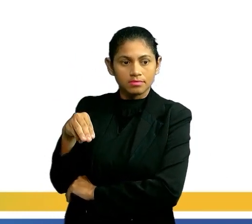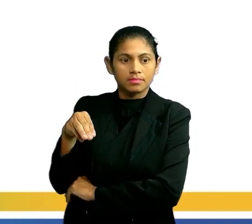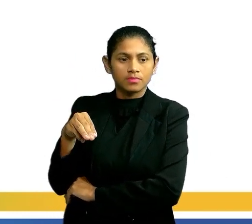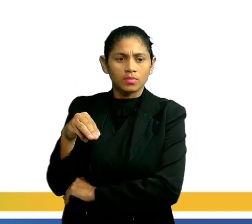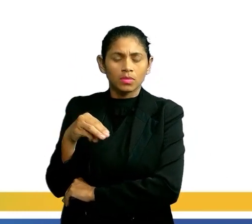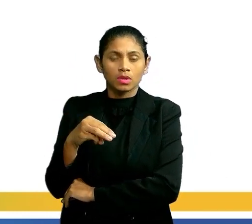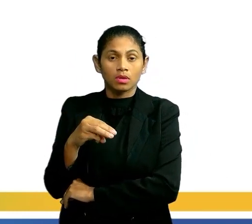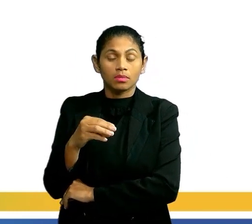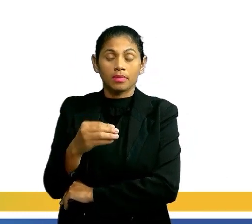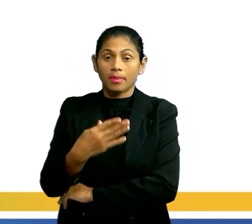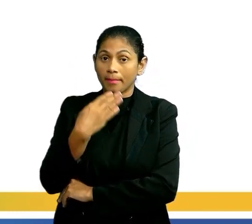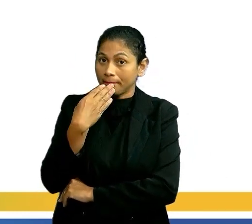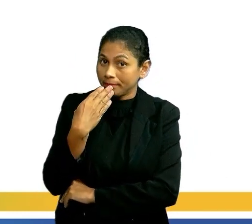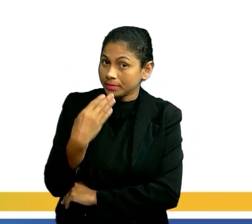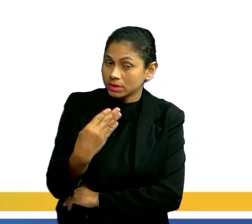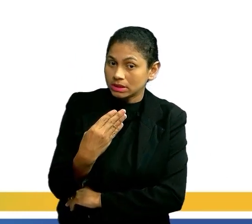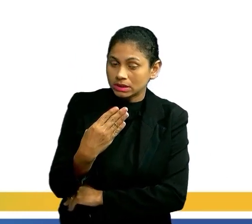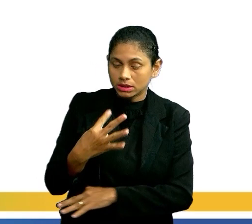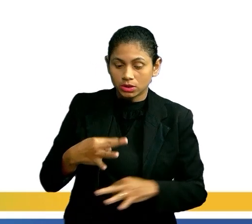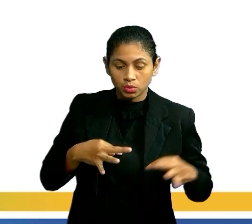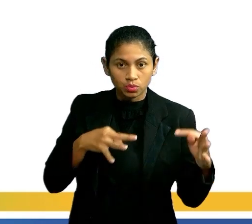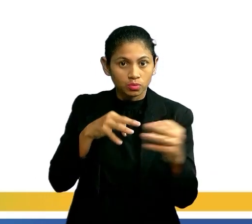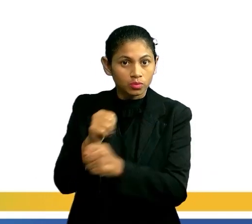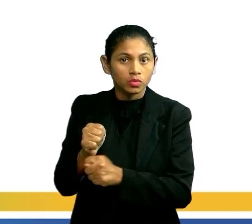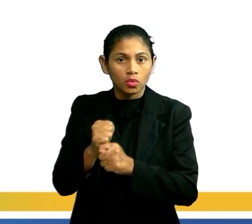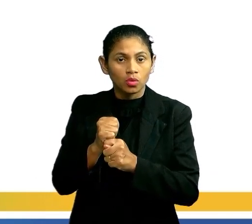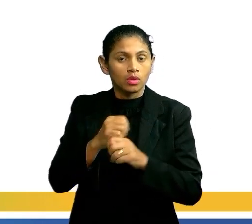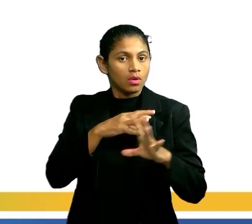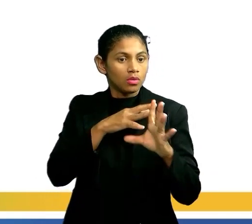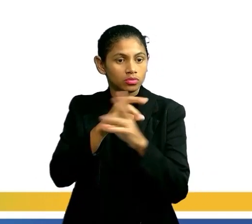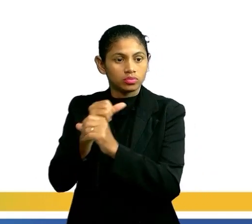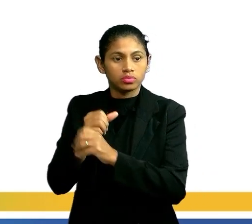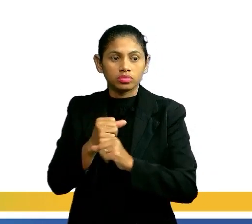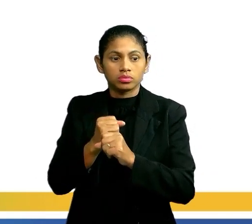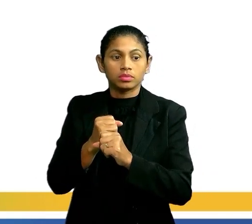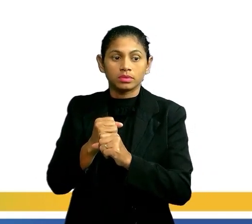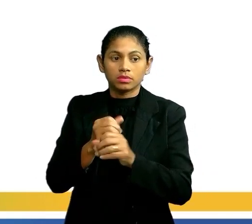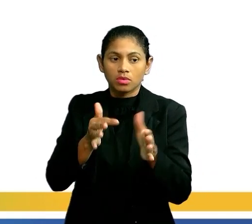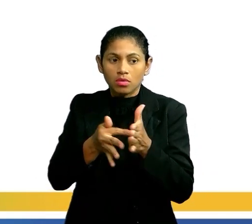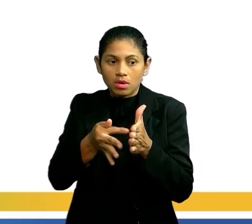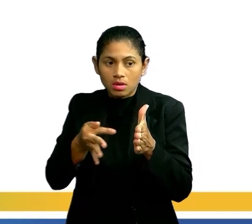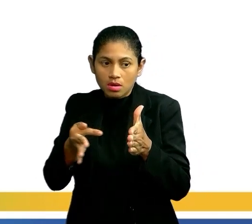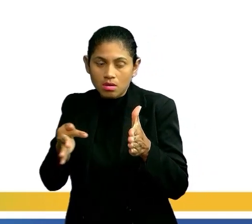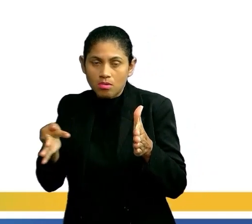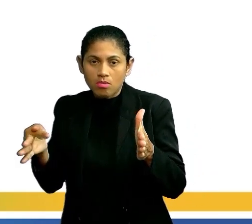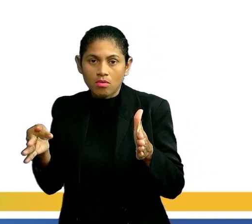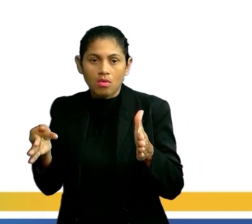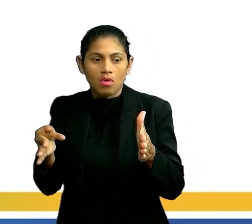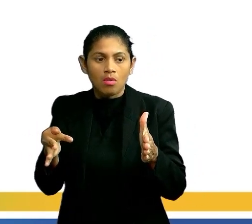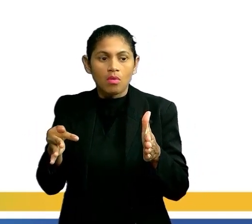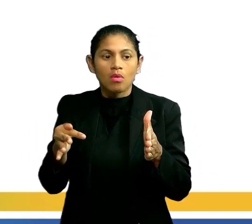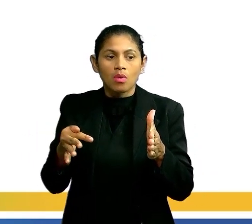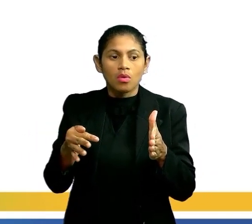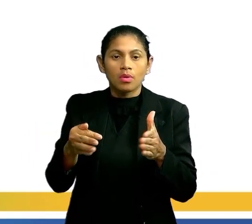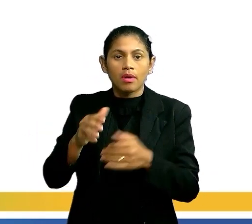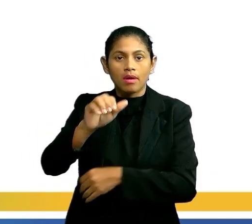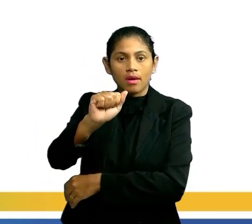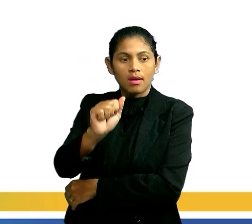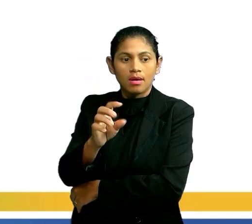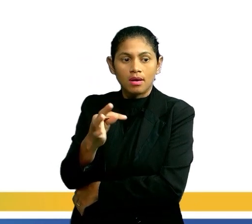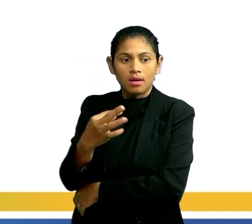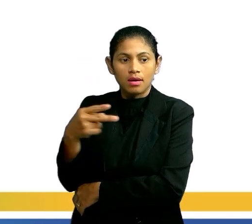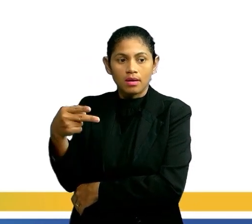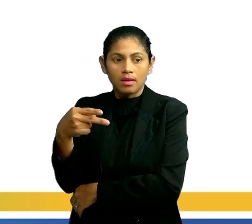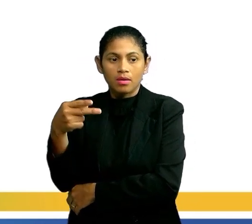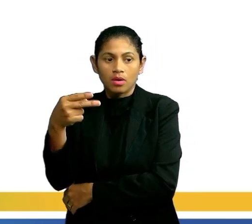está pedindo área total, é 2π vezes r, que multiplica r mais h. 2 vezes o π, que eu vou